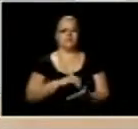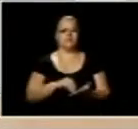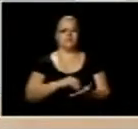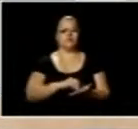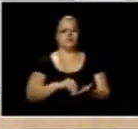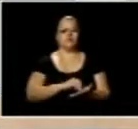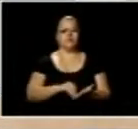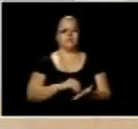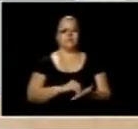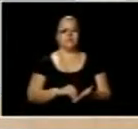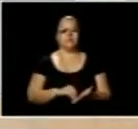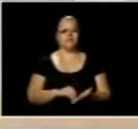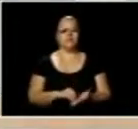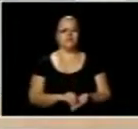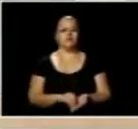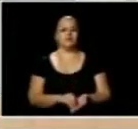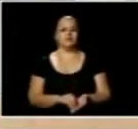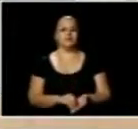Ortiz.